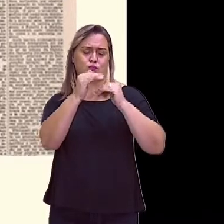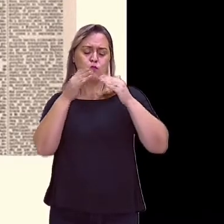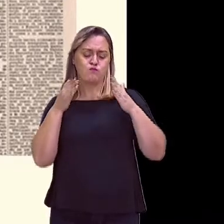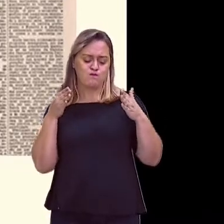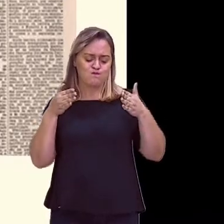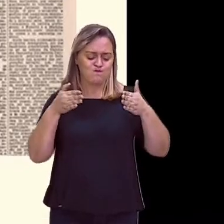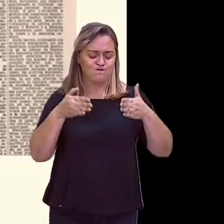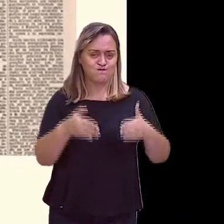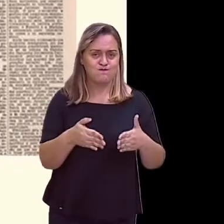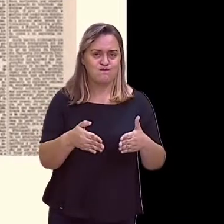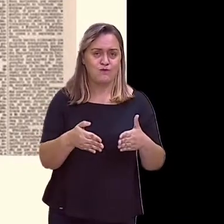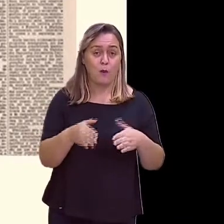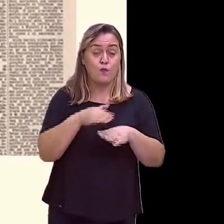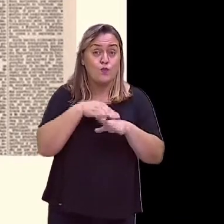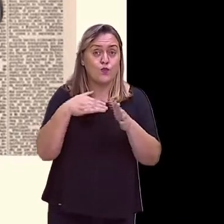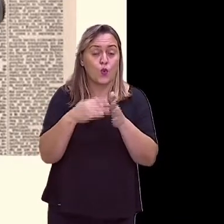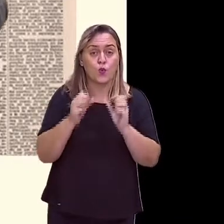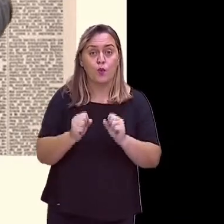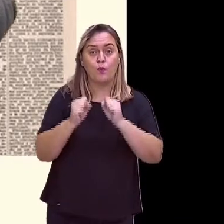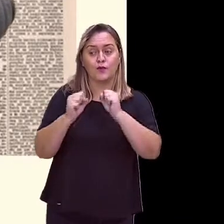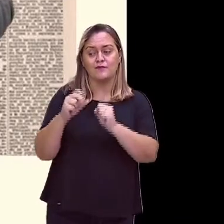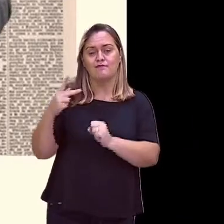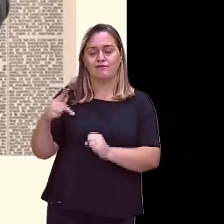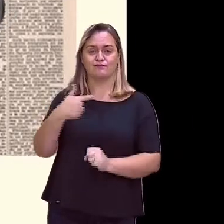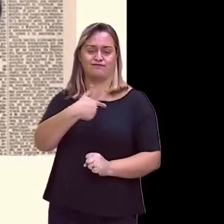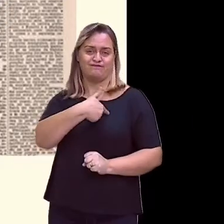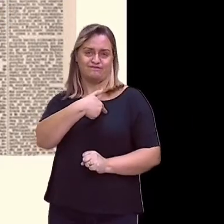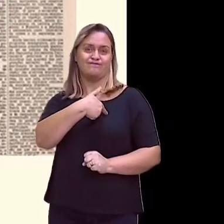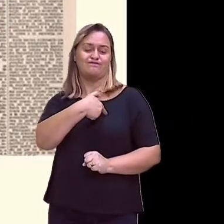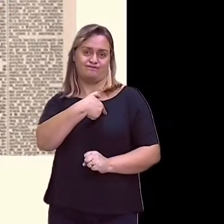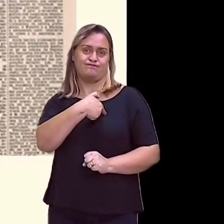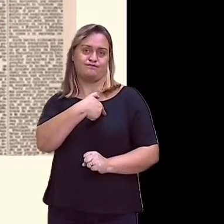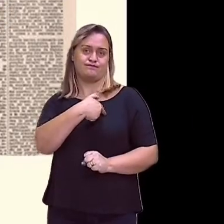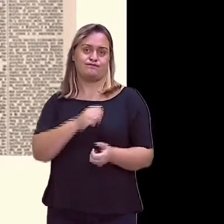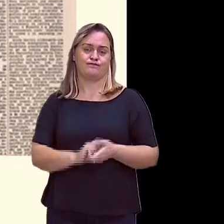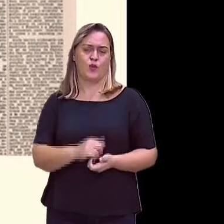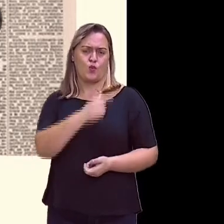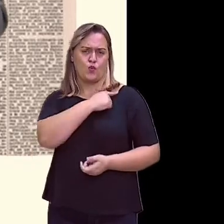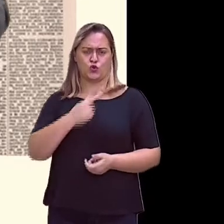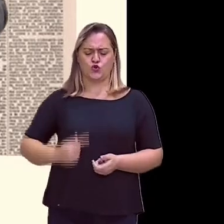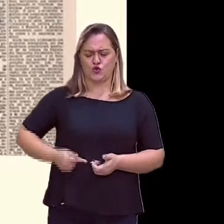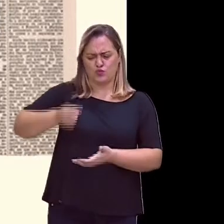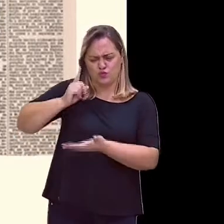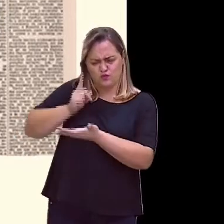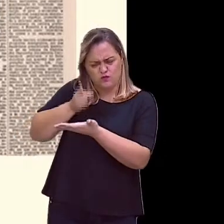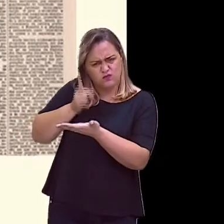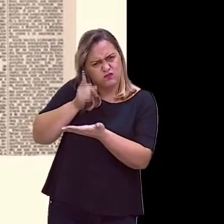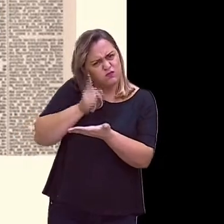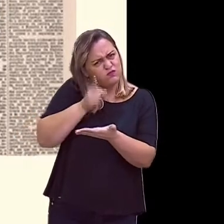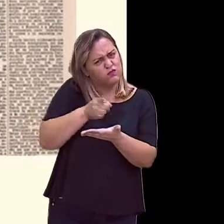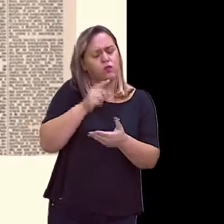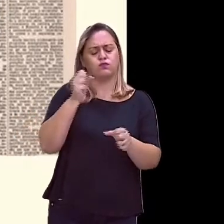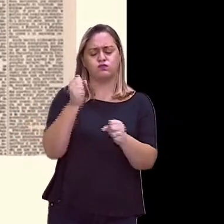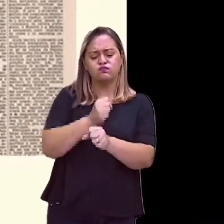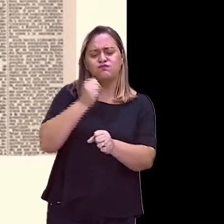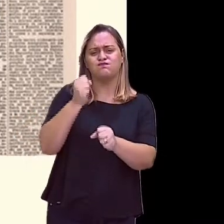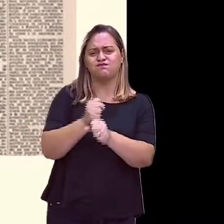centralização do poder em suas mãos. Em outras palavras, o regime autoritário foi construído por